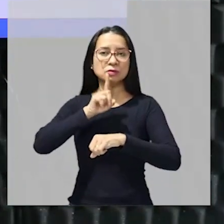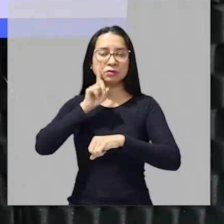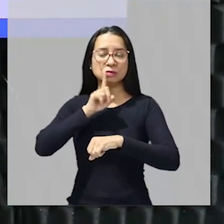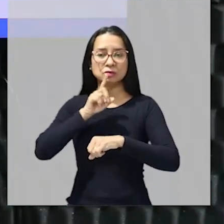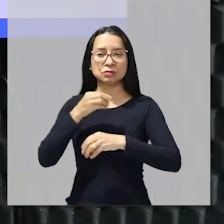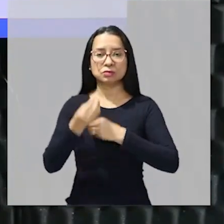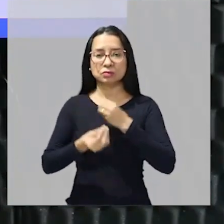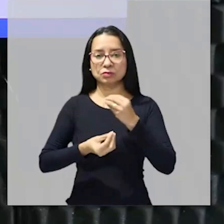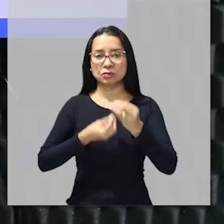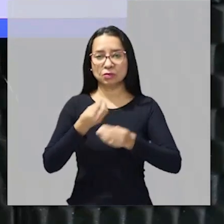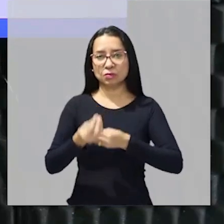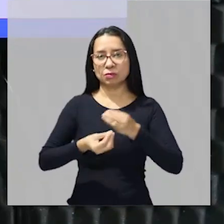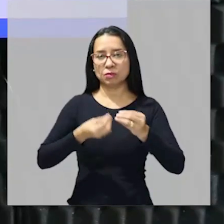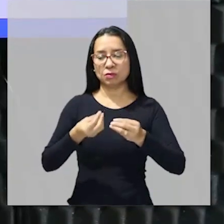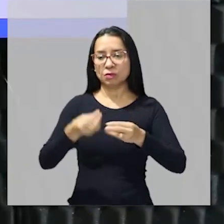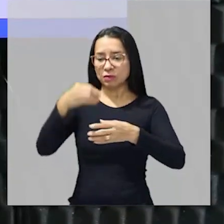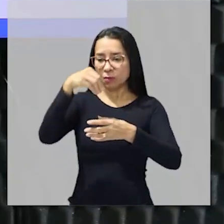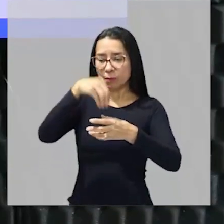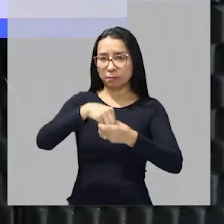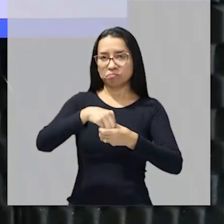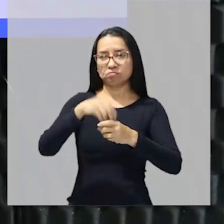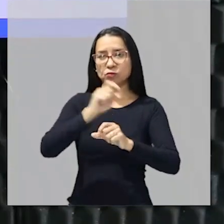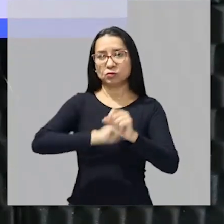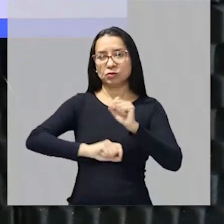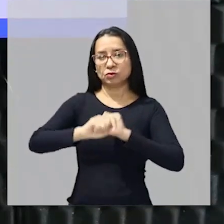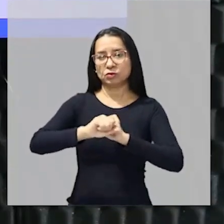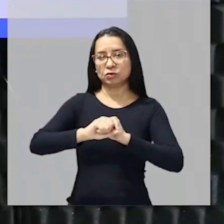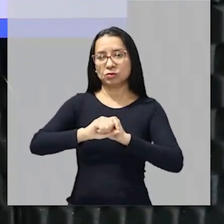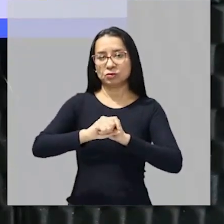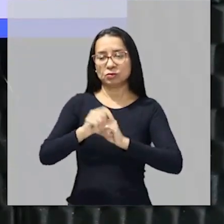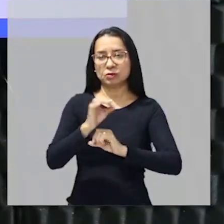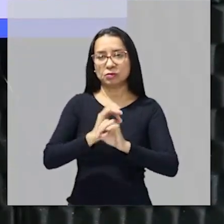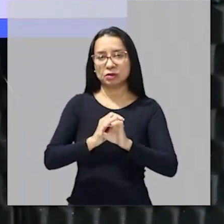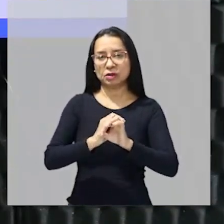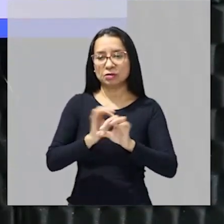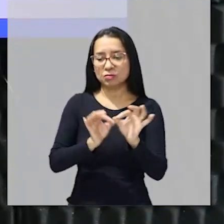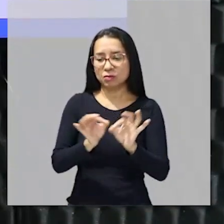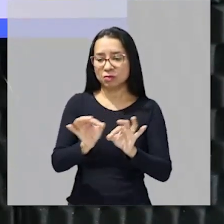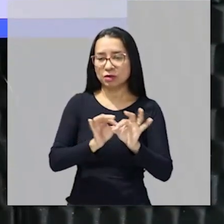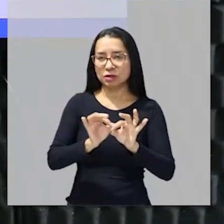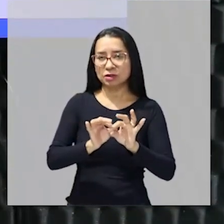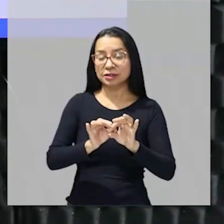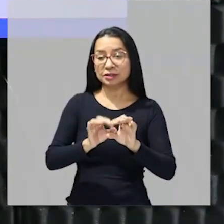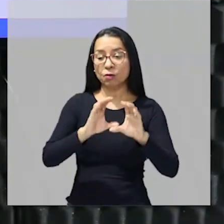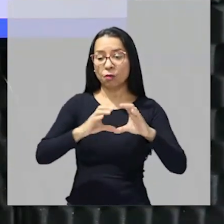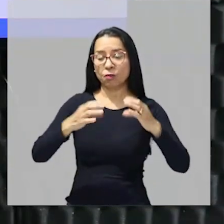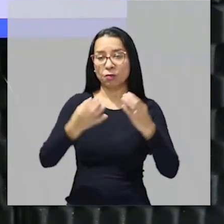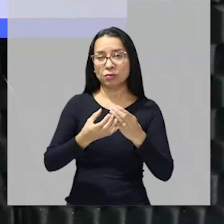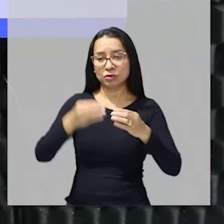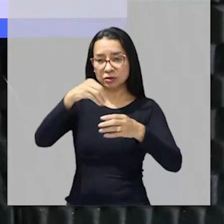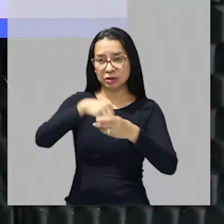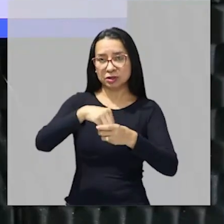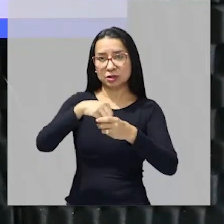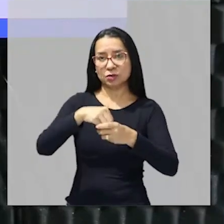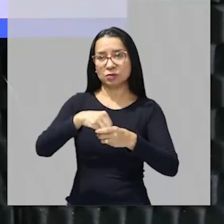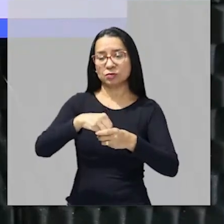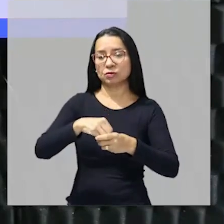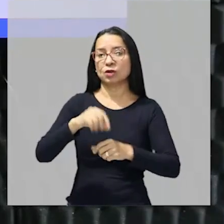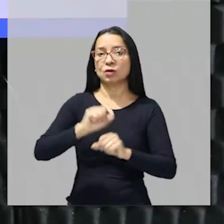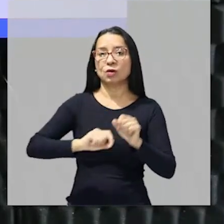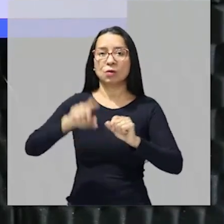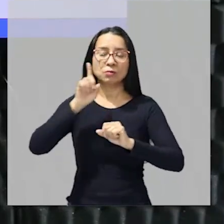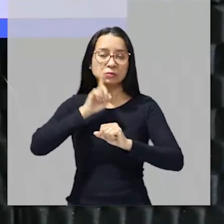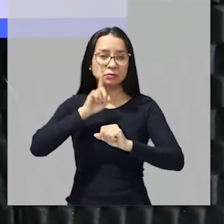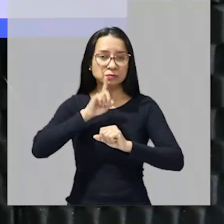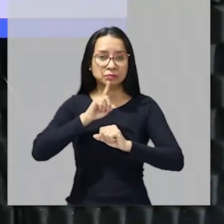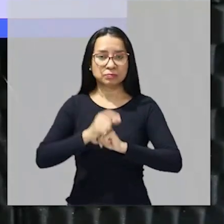fazendo parte de um complô comunista contra a nação e a democracia norte-americana. Ou seja,